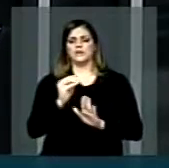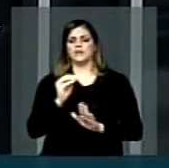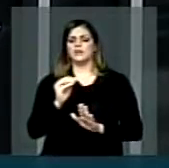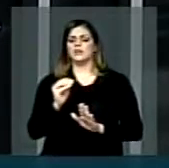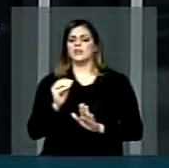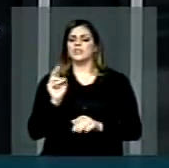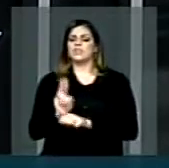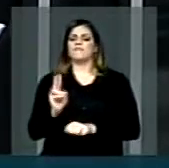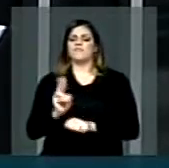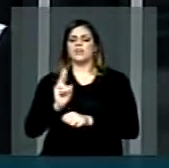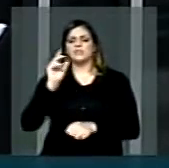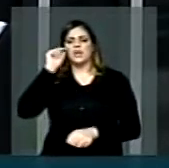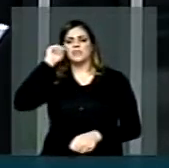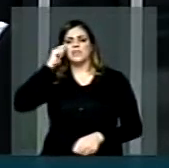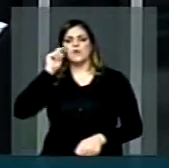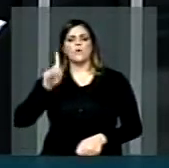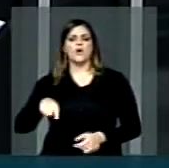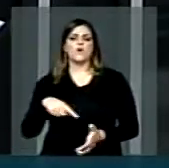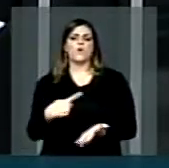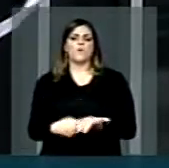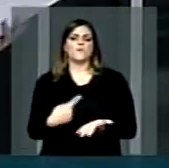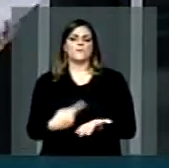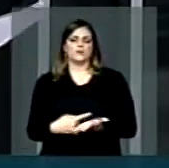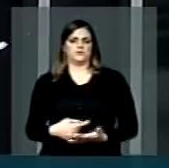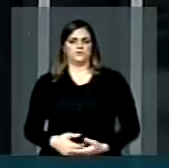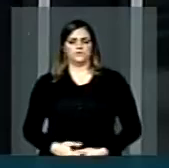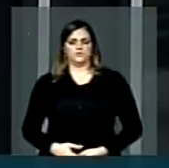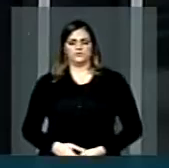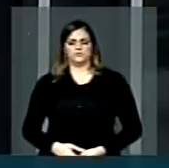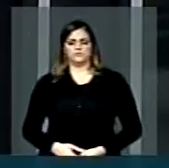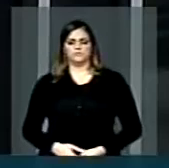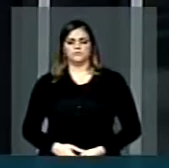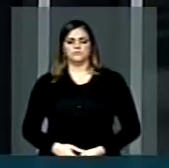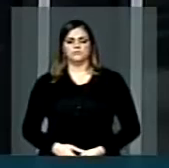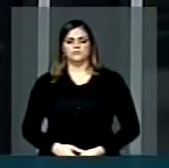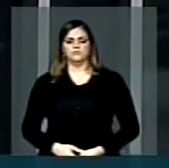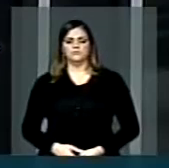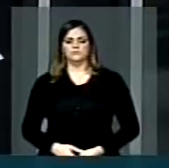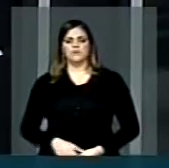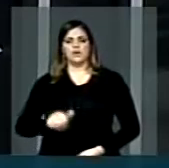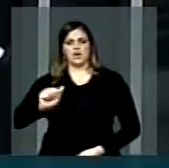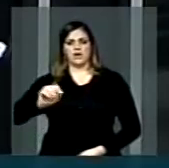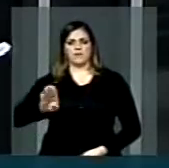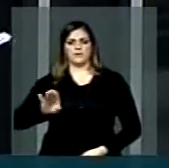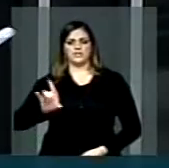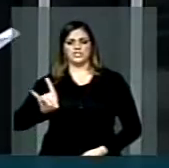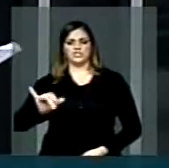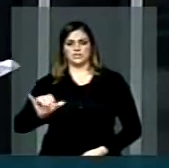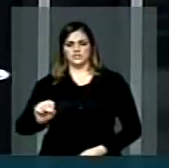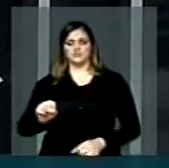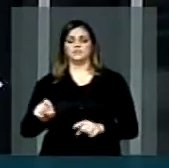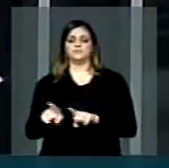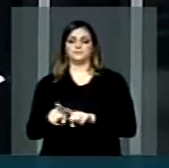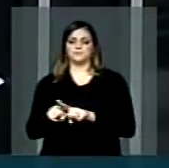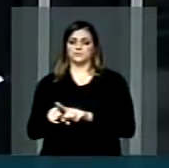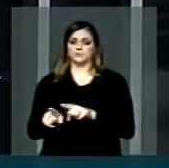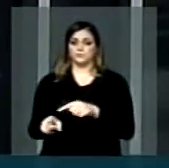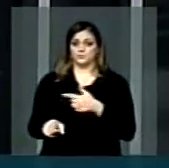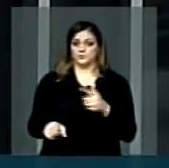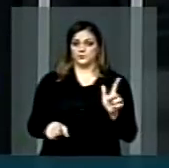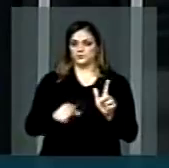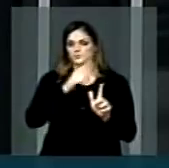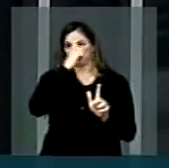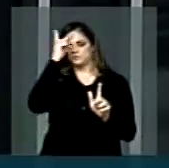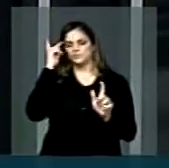negro, como um de seus compromissos básicos. Cabe ressaltar aqui que, além de Abdias, nós tivemos também, juntamente com ele na defesa